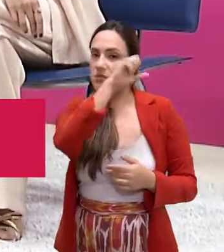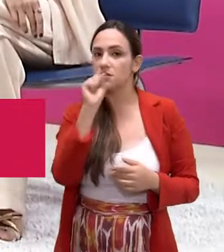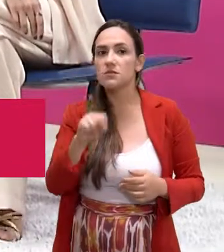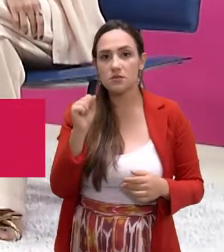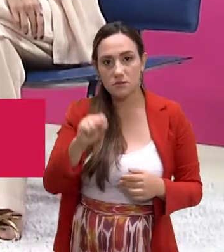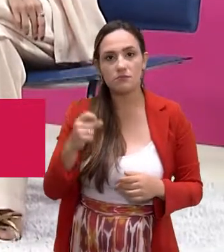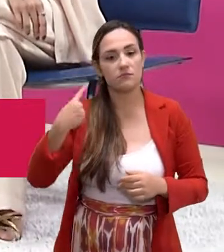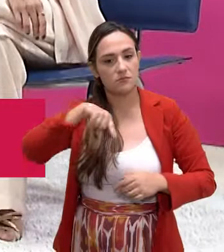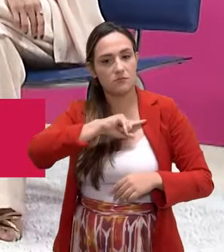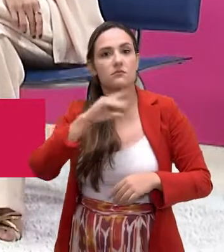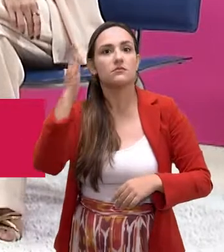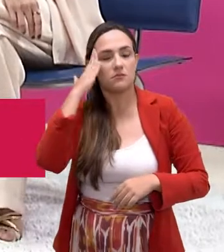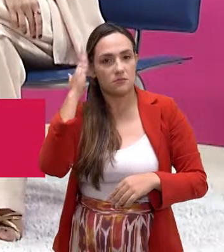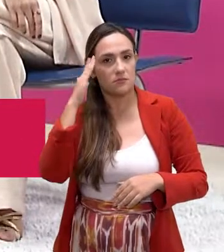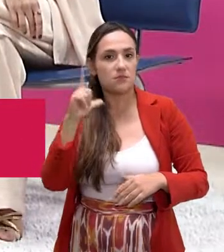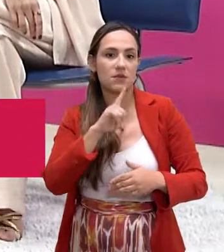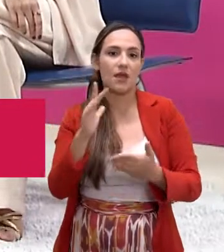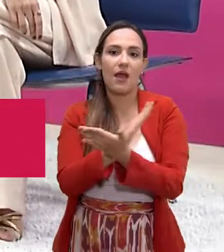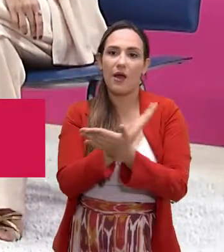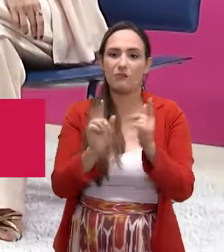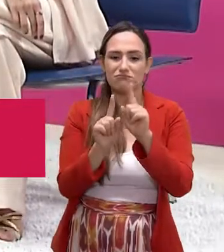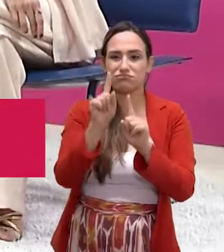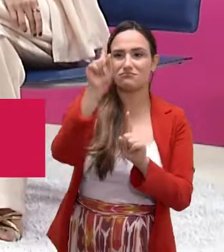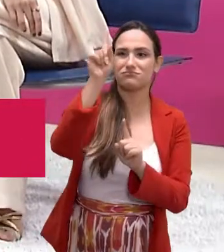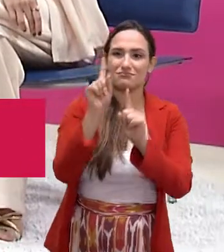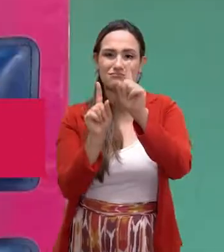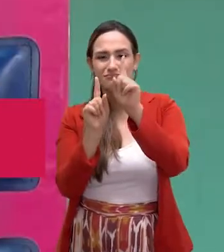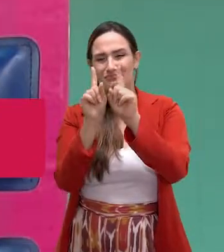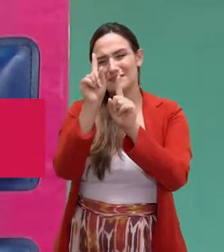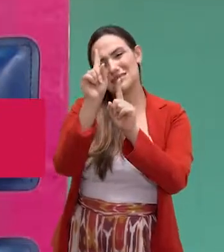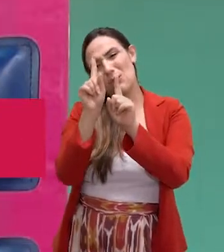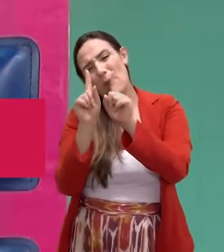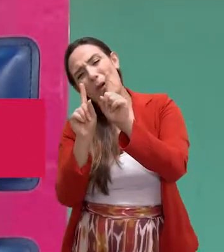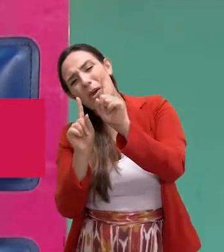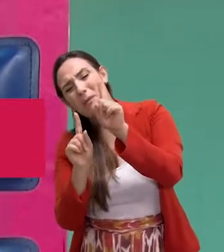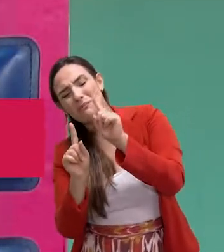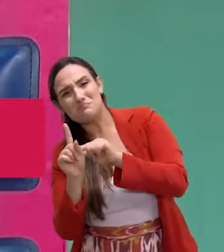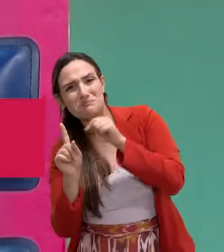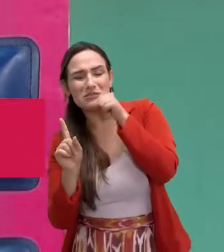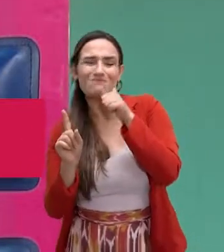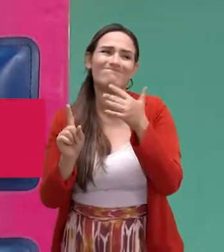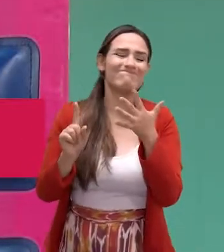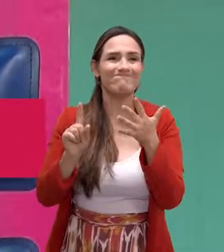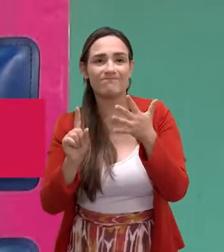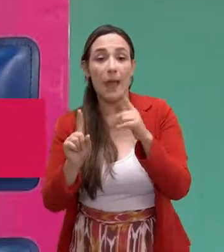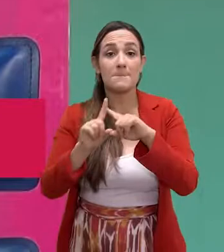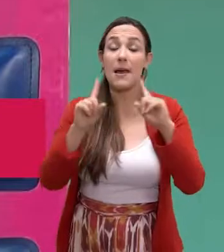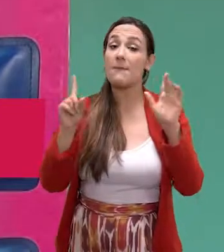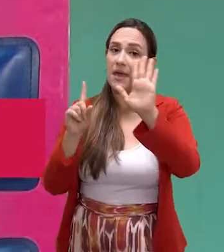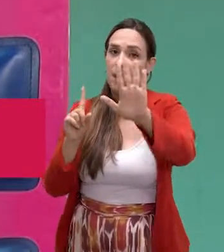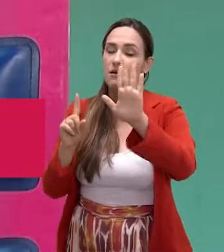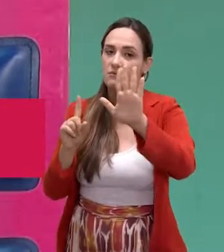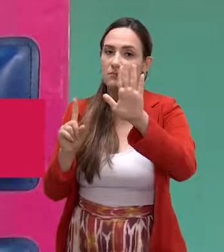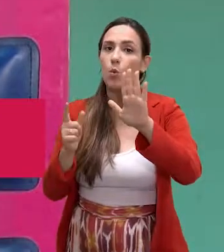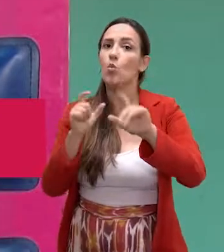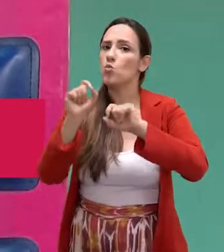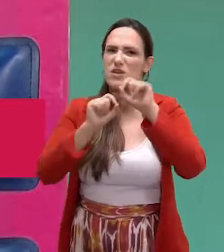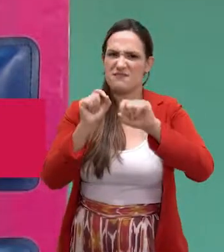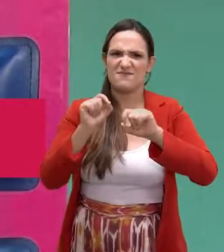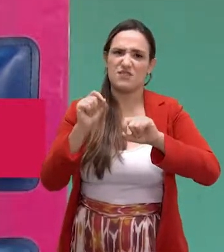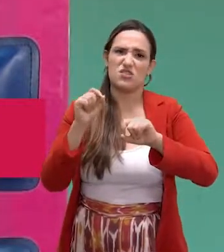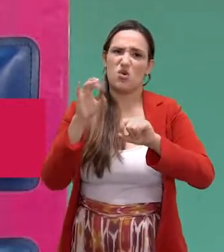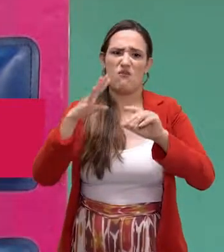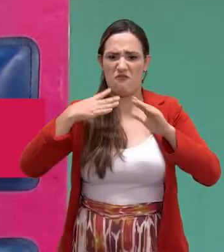sabemos dos números muitas vezes reduzidos, mas eu acredito que mais do que números, mais do